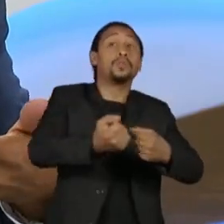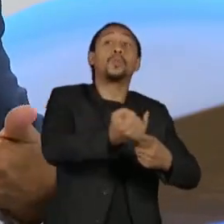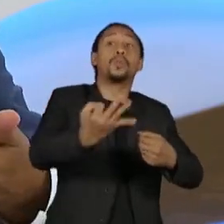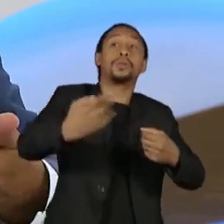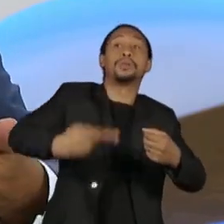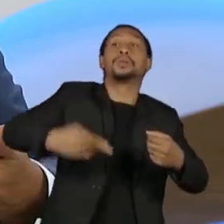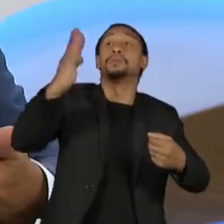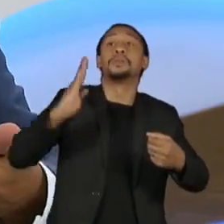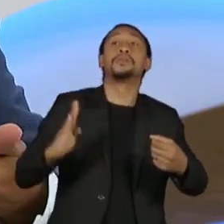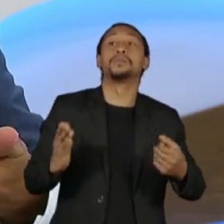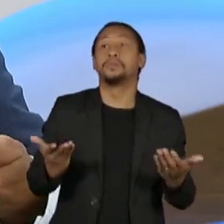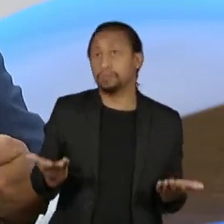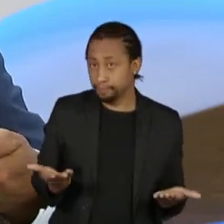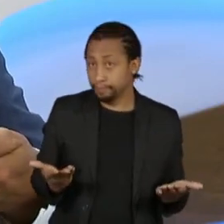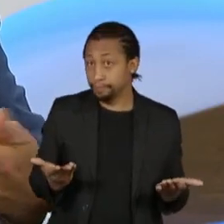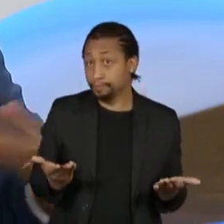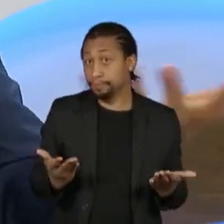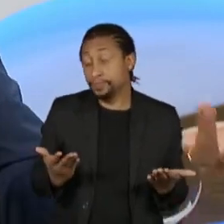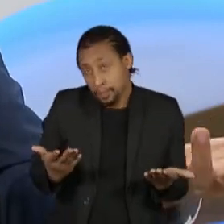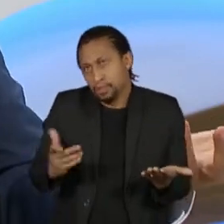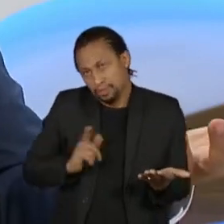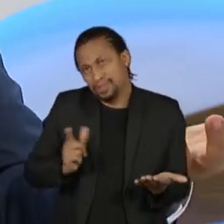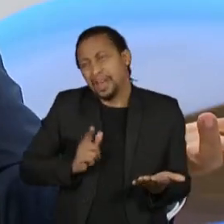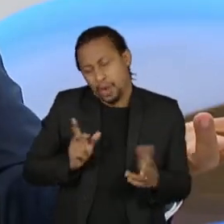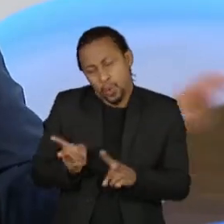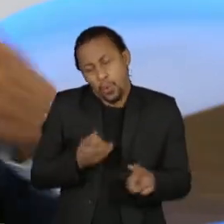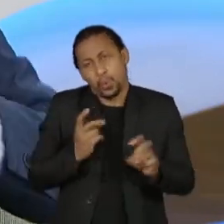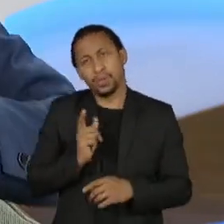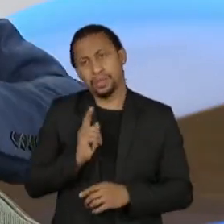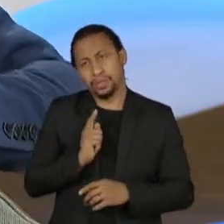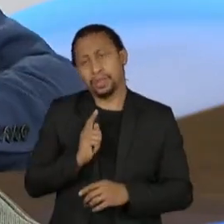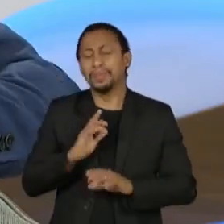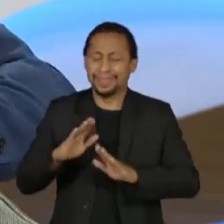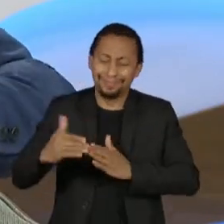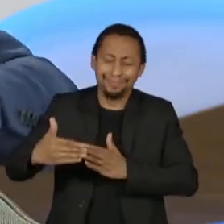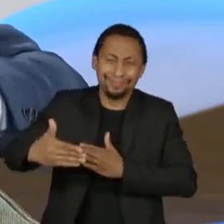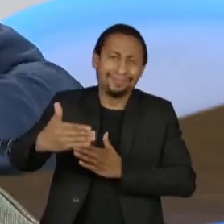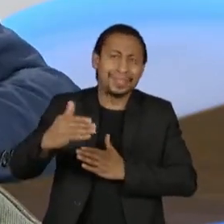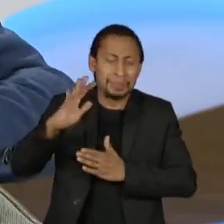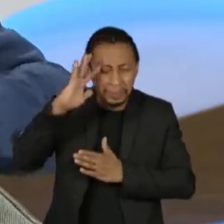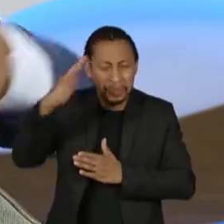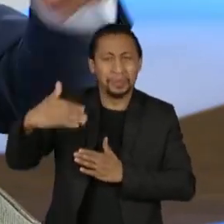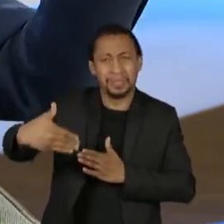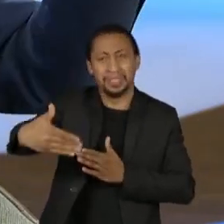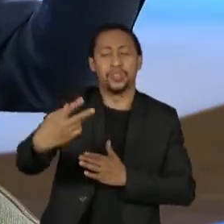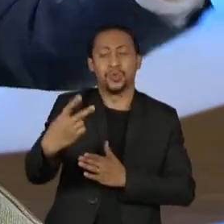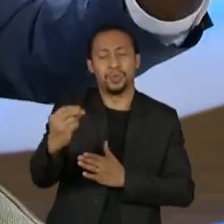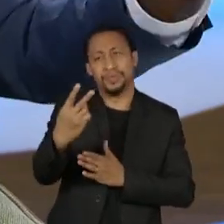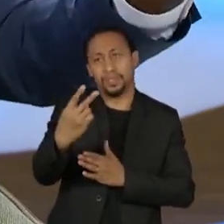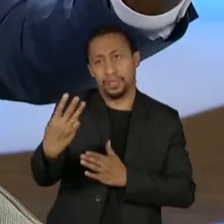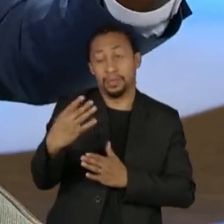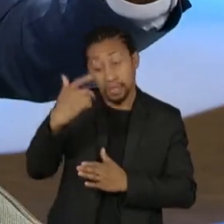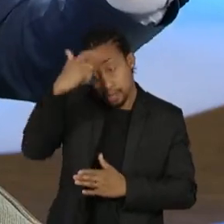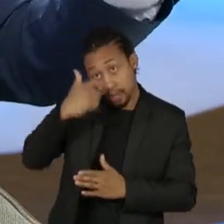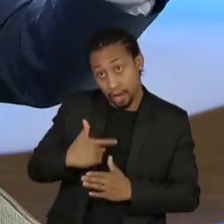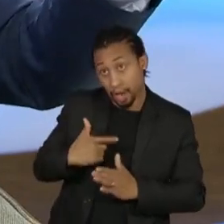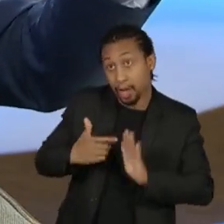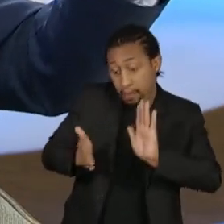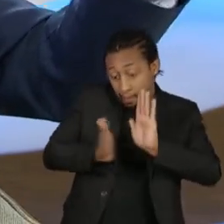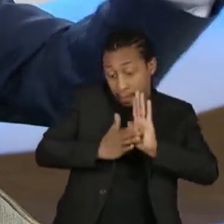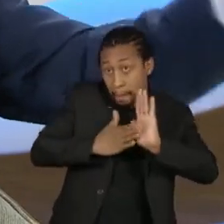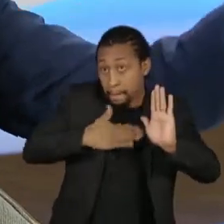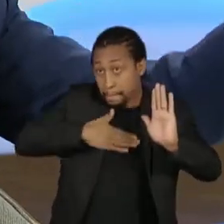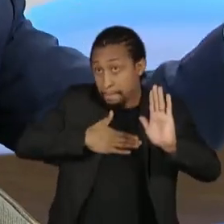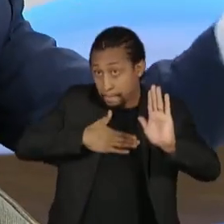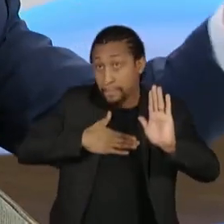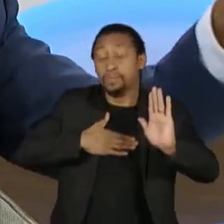aí a gente precisa tratar com mais calma, vai ser em 23, mas eu sou defensor de que aquele projeto